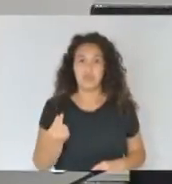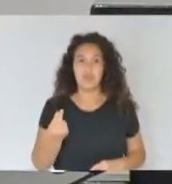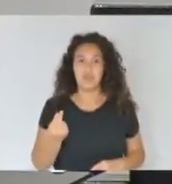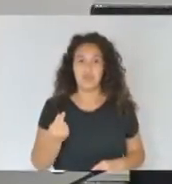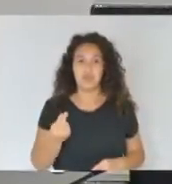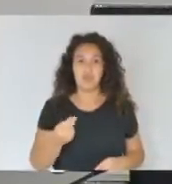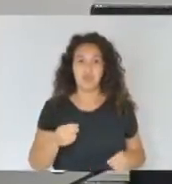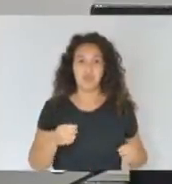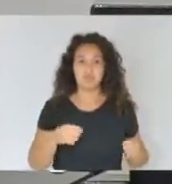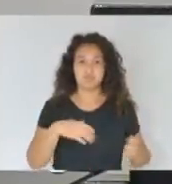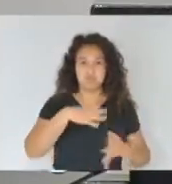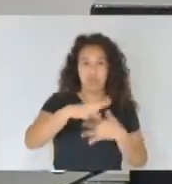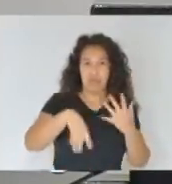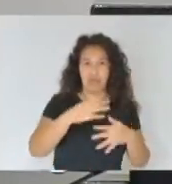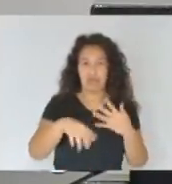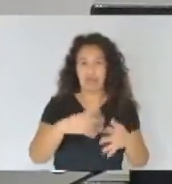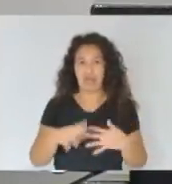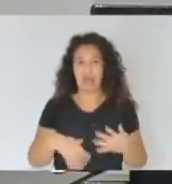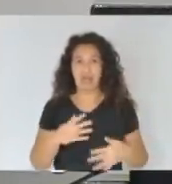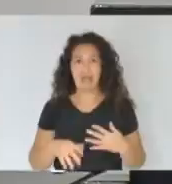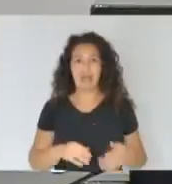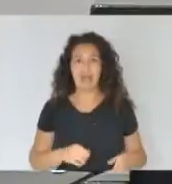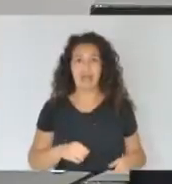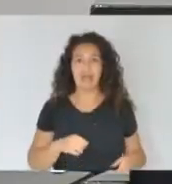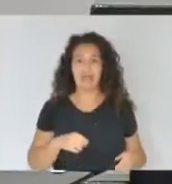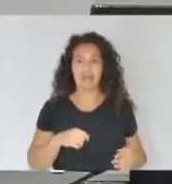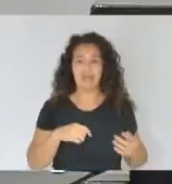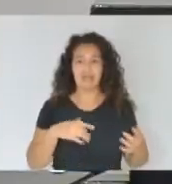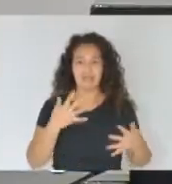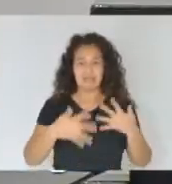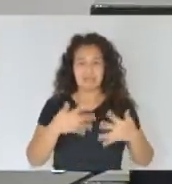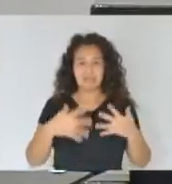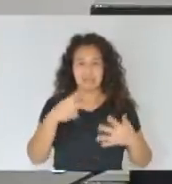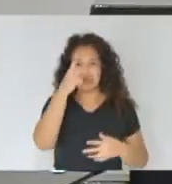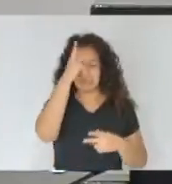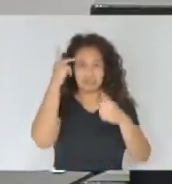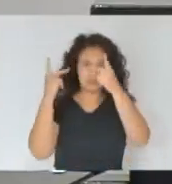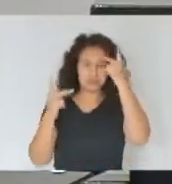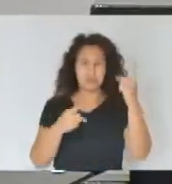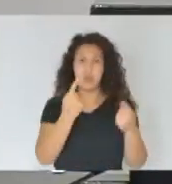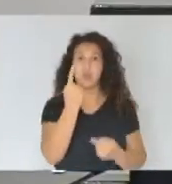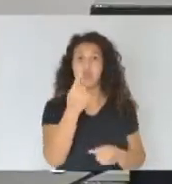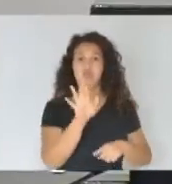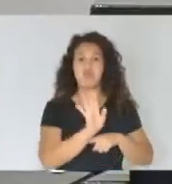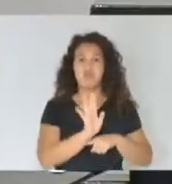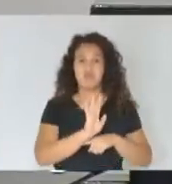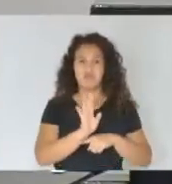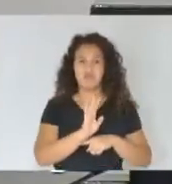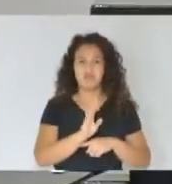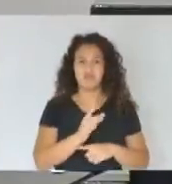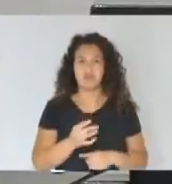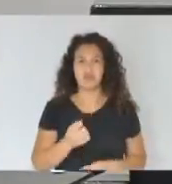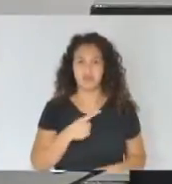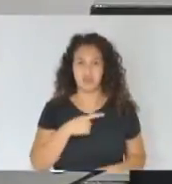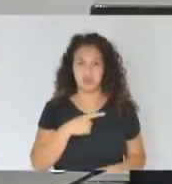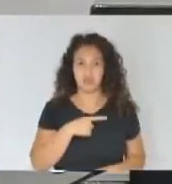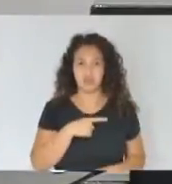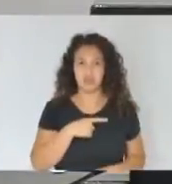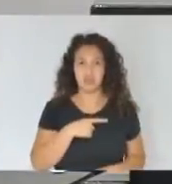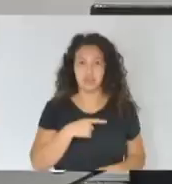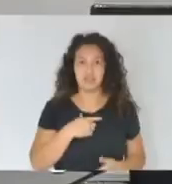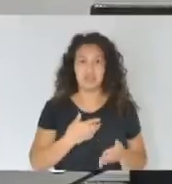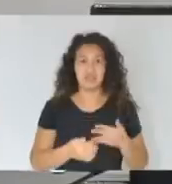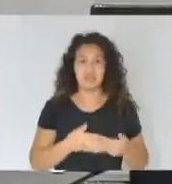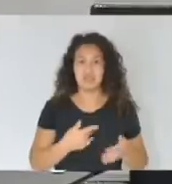tumulto, ou atrapalhando as pessoas no dia a dia, um só vídeo, uma só demonstração disso, para dar aqui qualquer ar